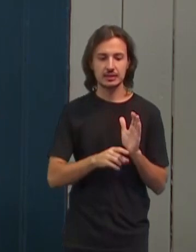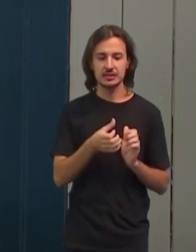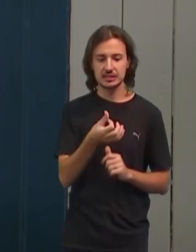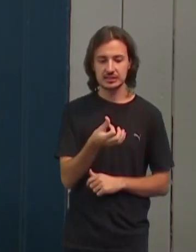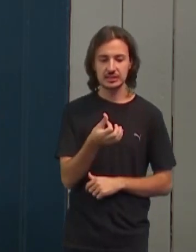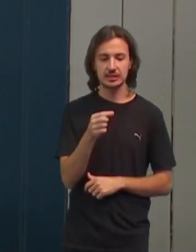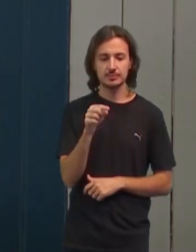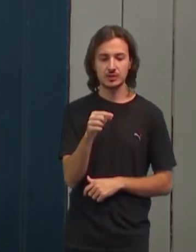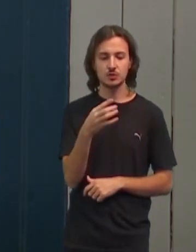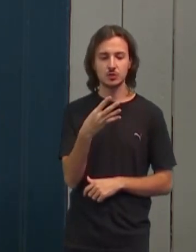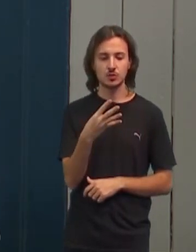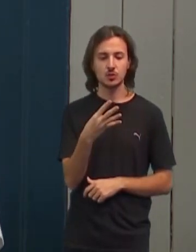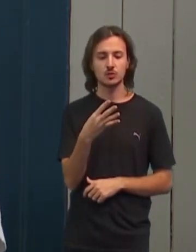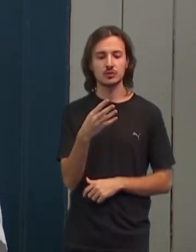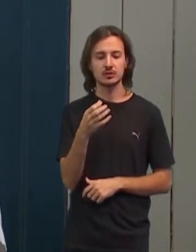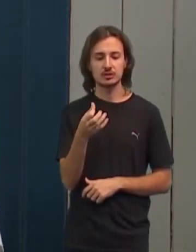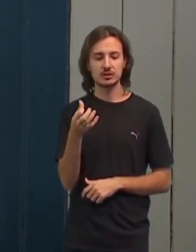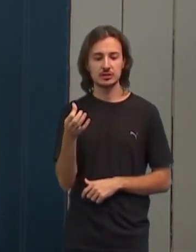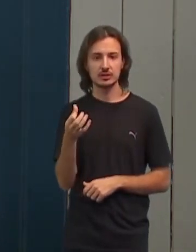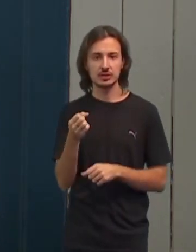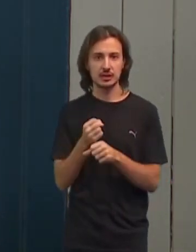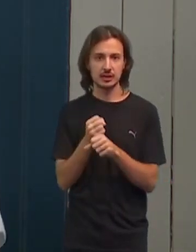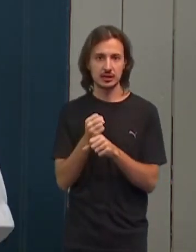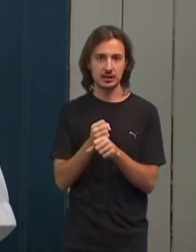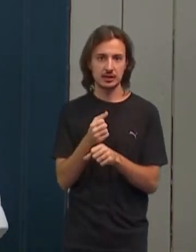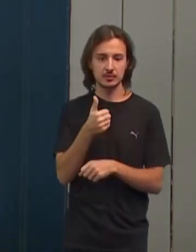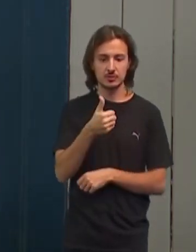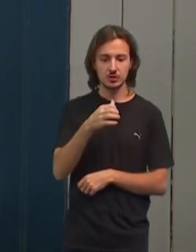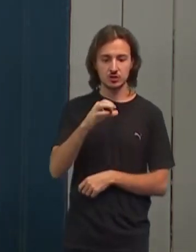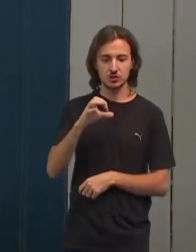6.466, de 16 de maio de